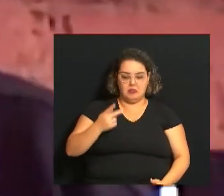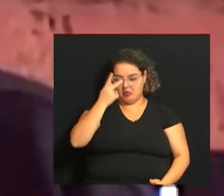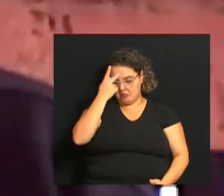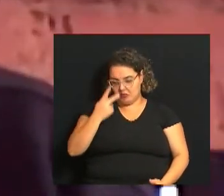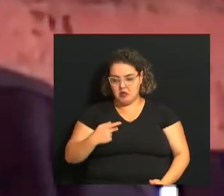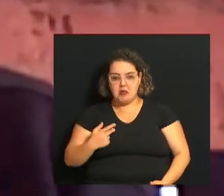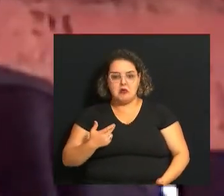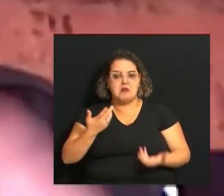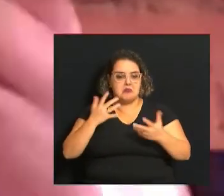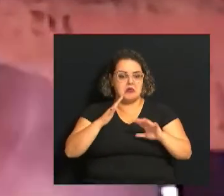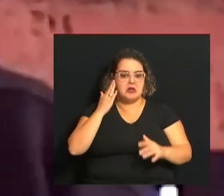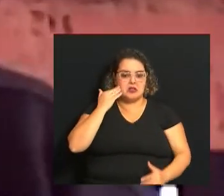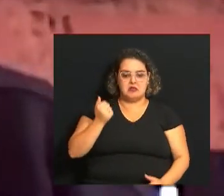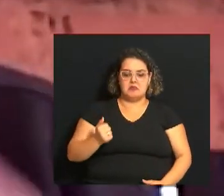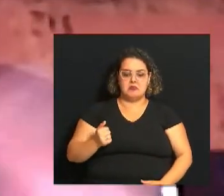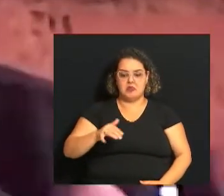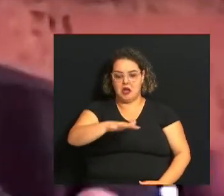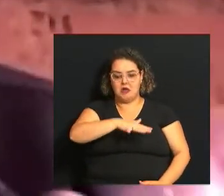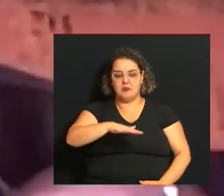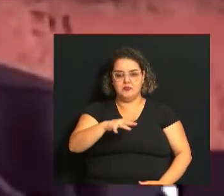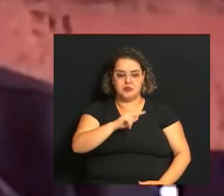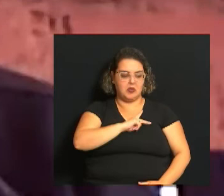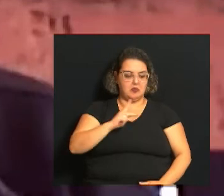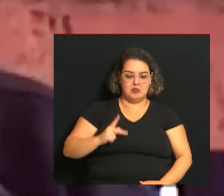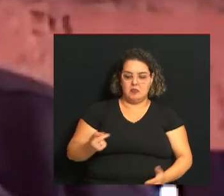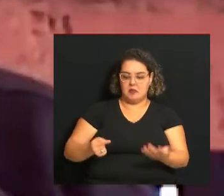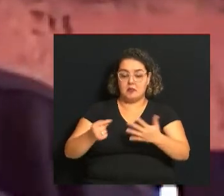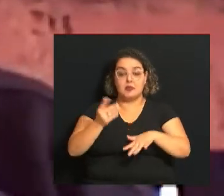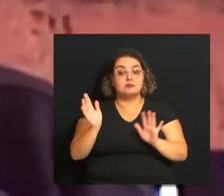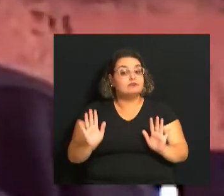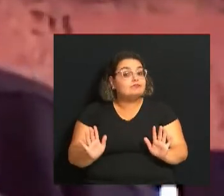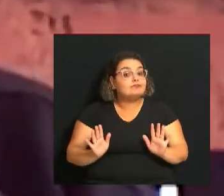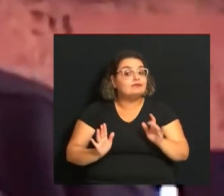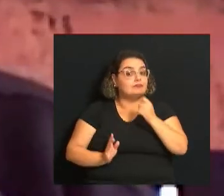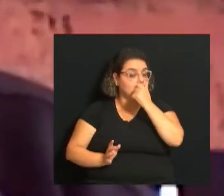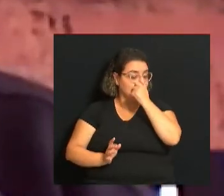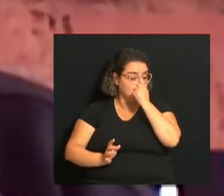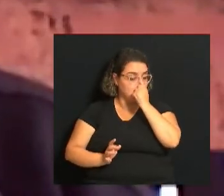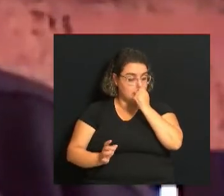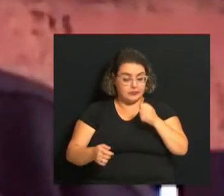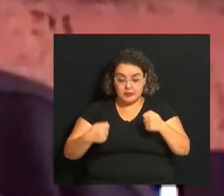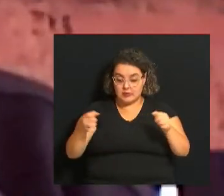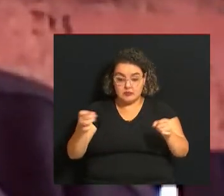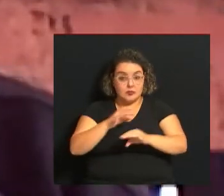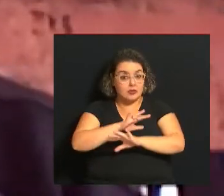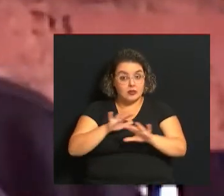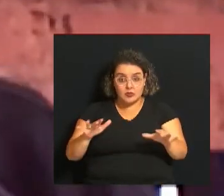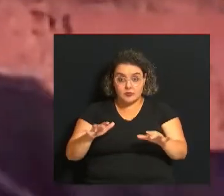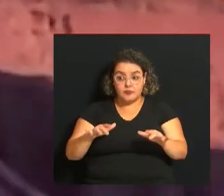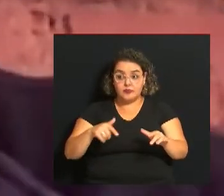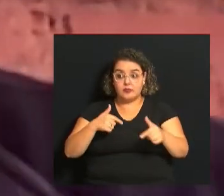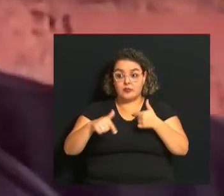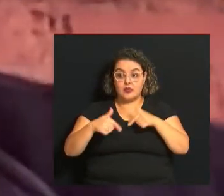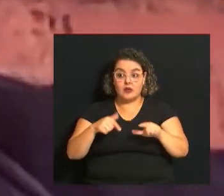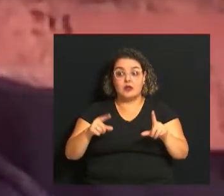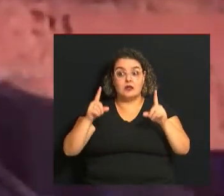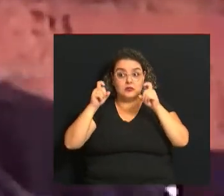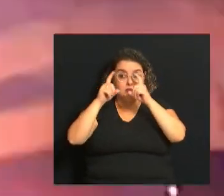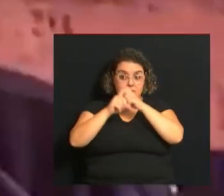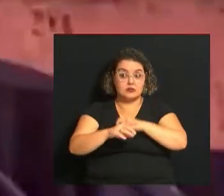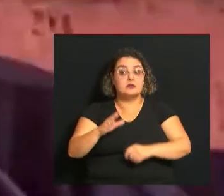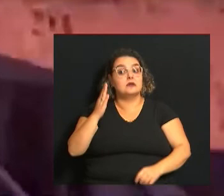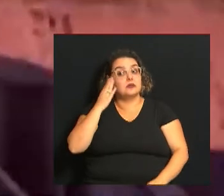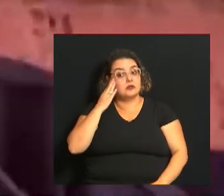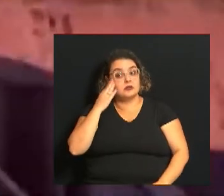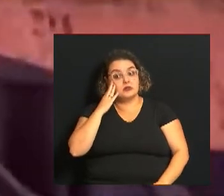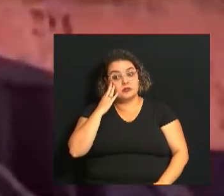interesse público, porque o presidente não sei o quê. Então, assim, a gente precisa acabar com isso. Isso é um trabalho difícil. E eu sei que não vai